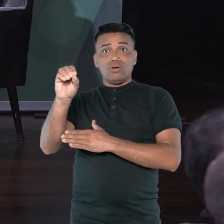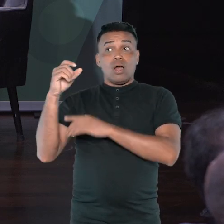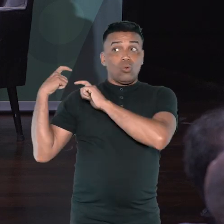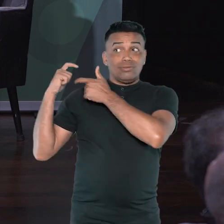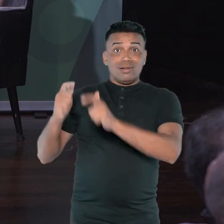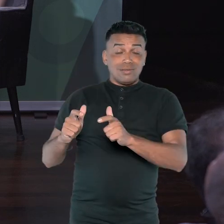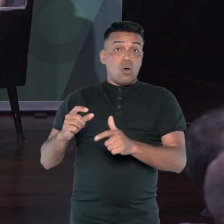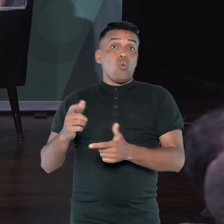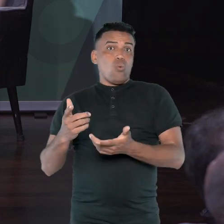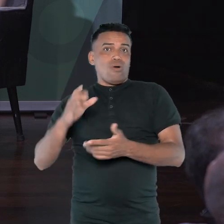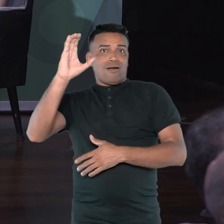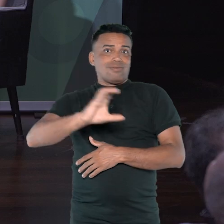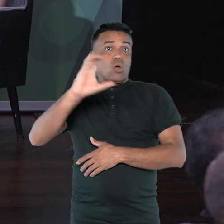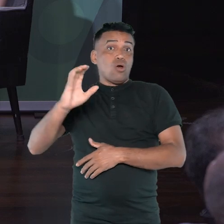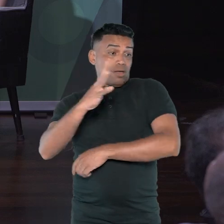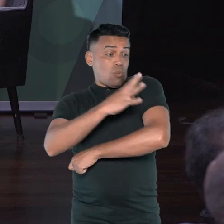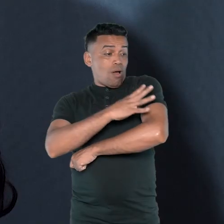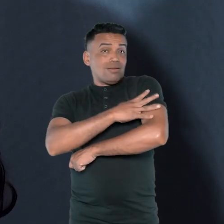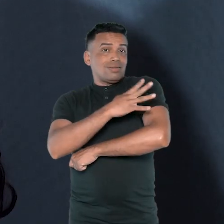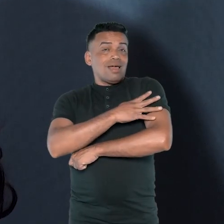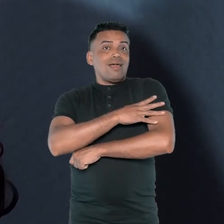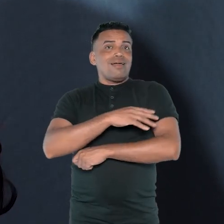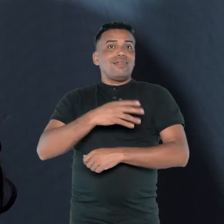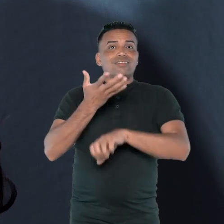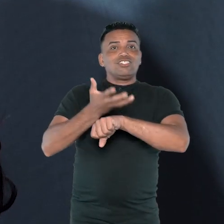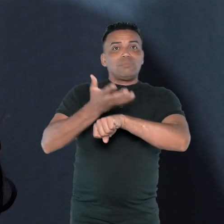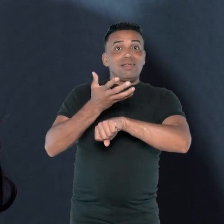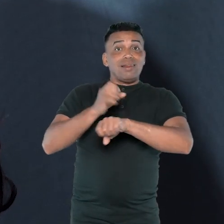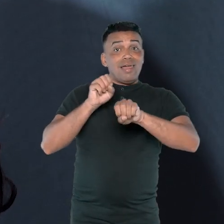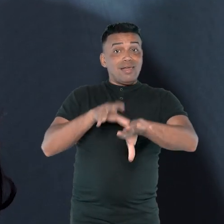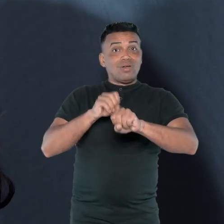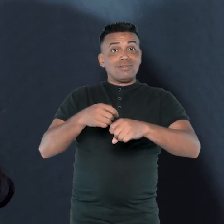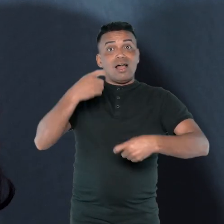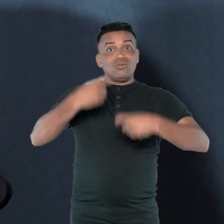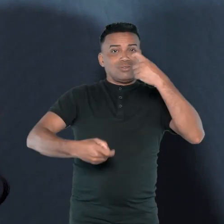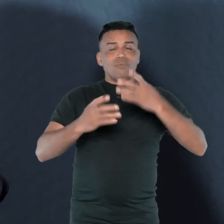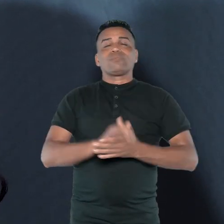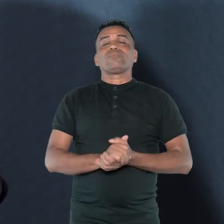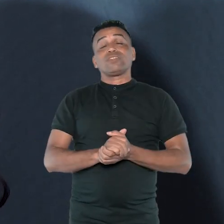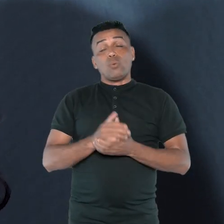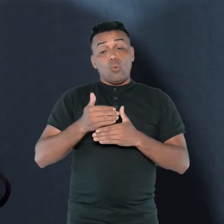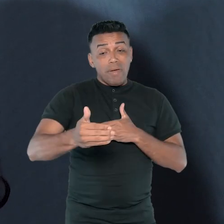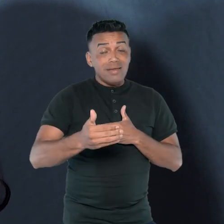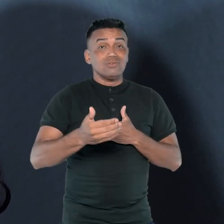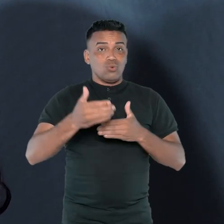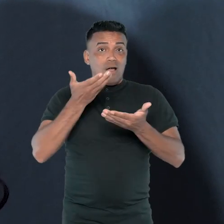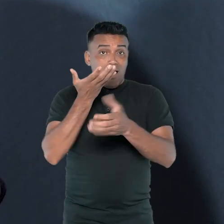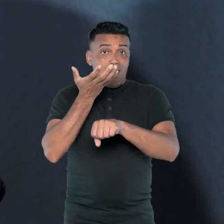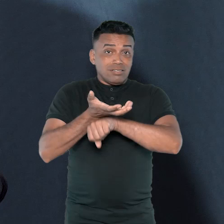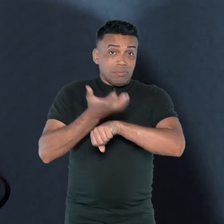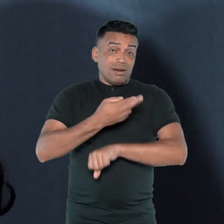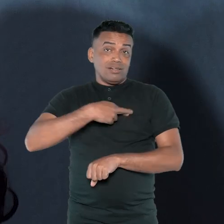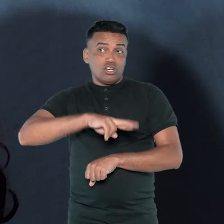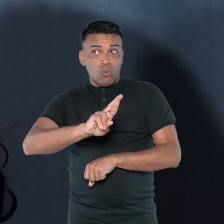exemplo, de educação sexual. E a gente tinha umas aulas que, a princípio, eram de religião, mas eram aulas para